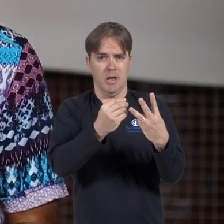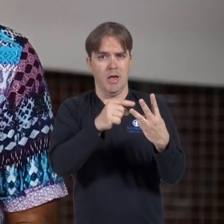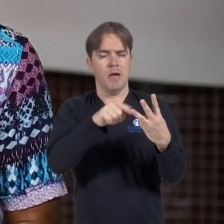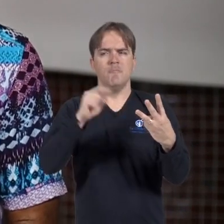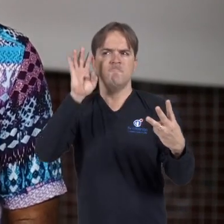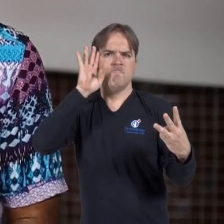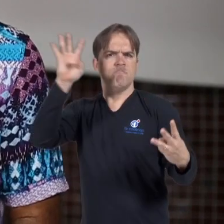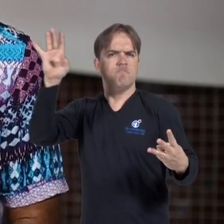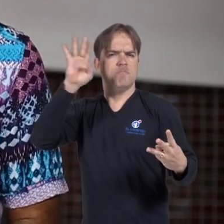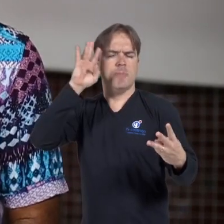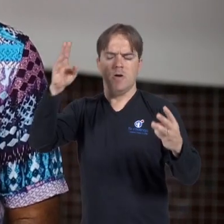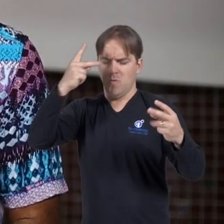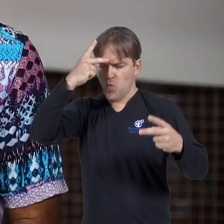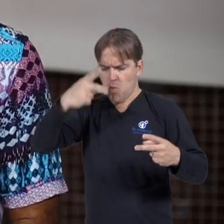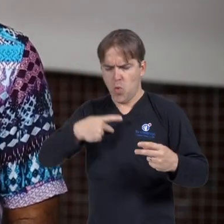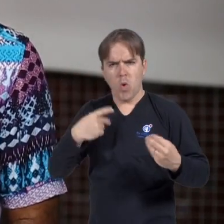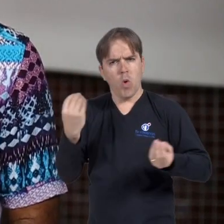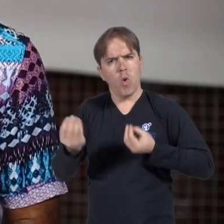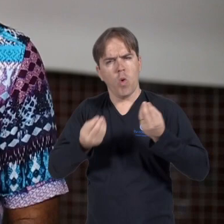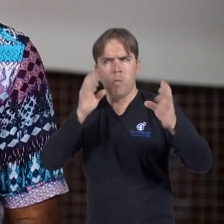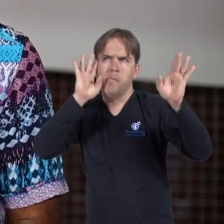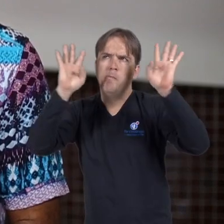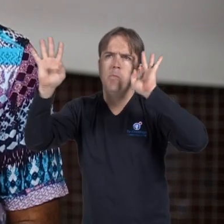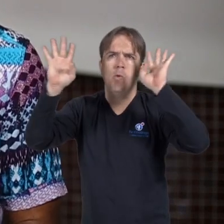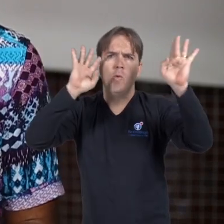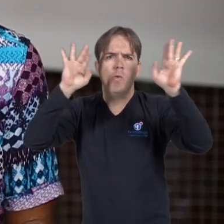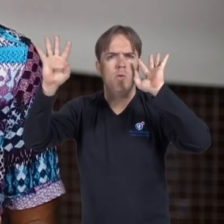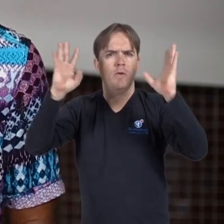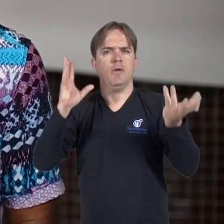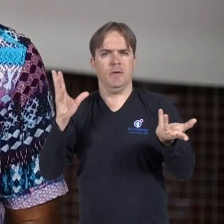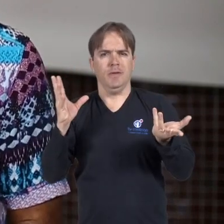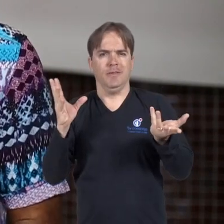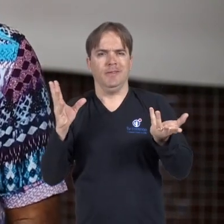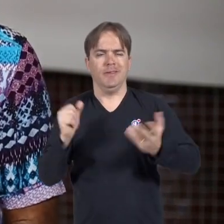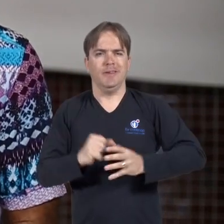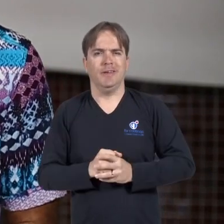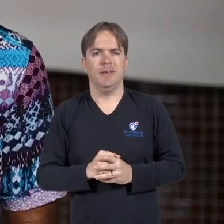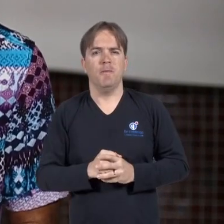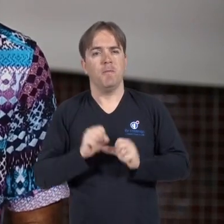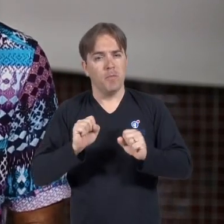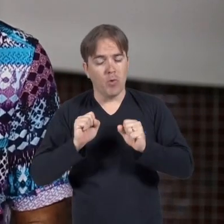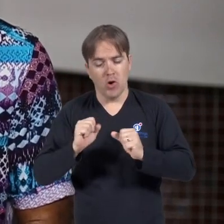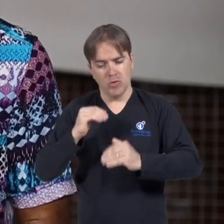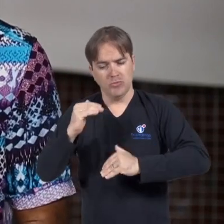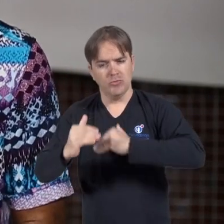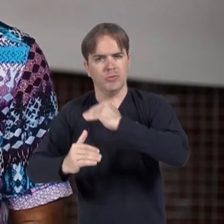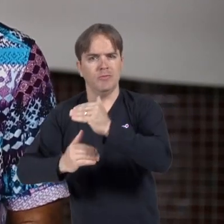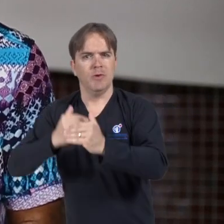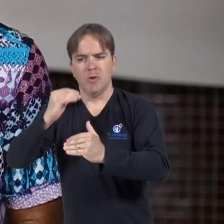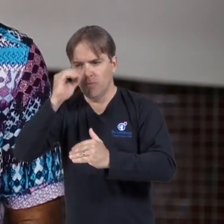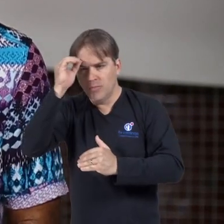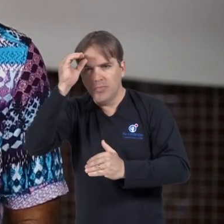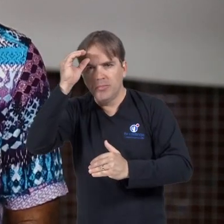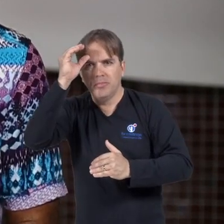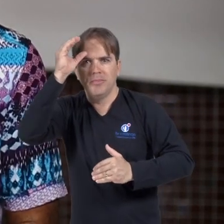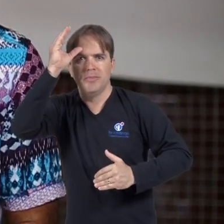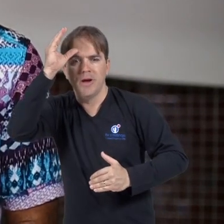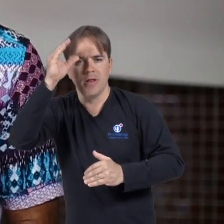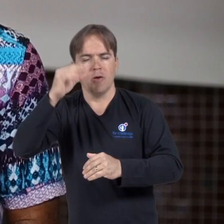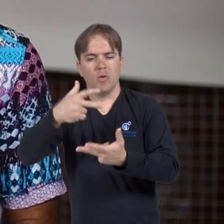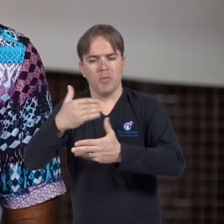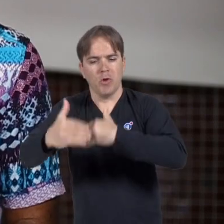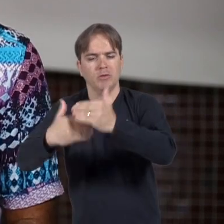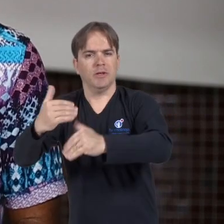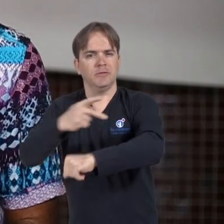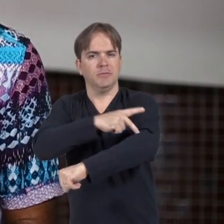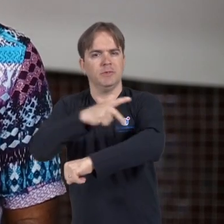reflexão testemunhal sobre vários elementos fundamentais para que a gente possa construir o conhecimento no processo pedagógico. Então,